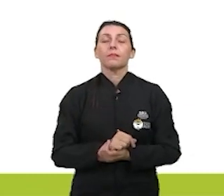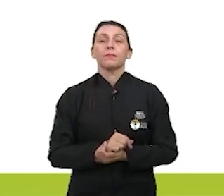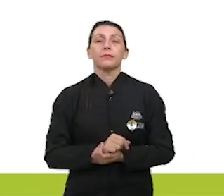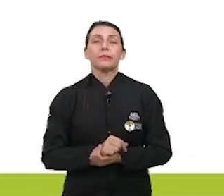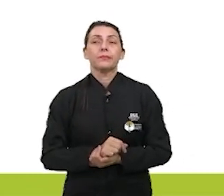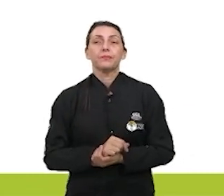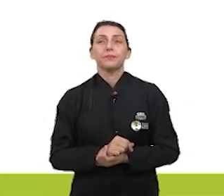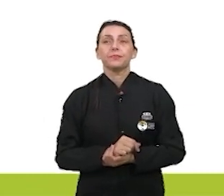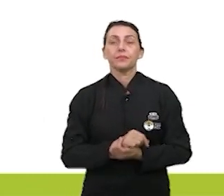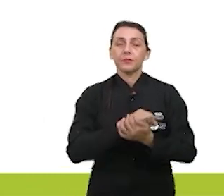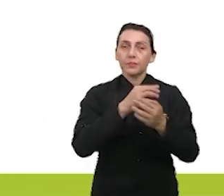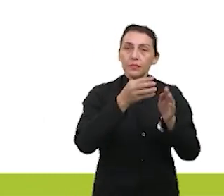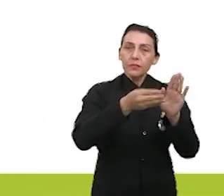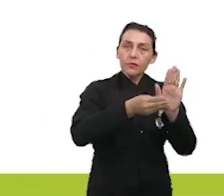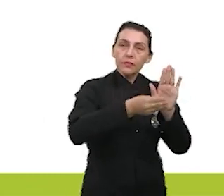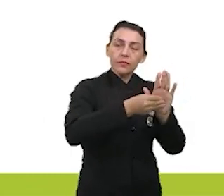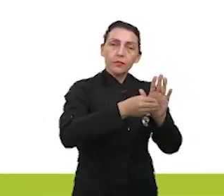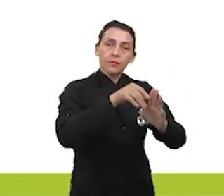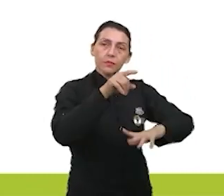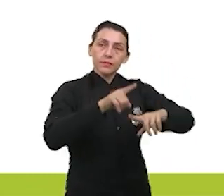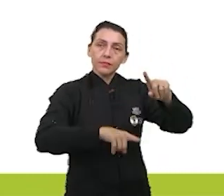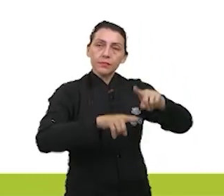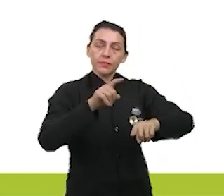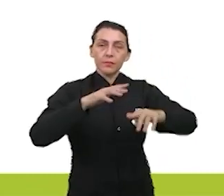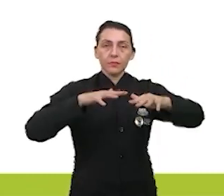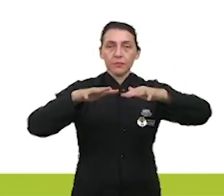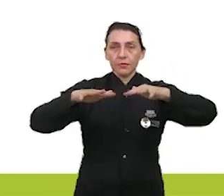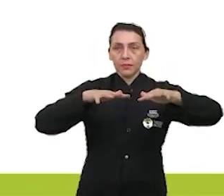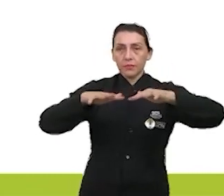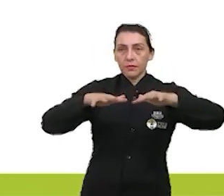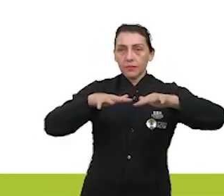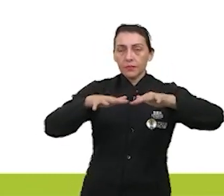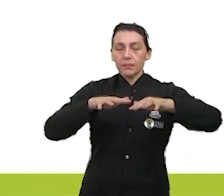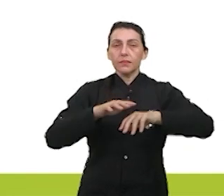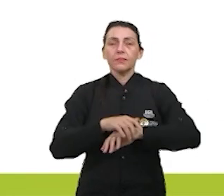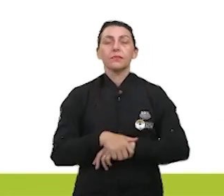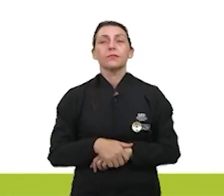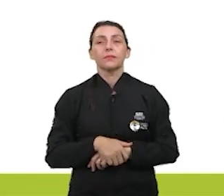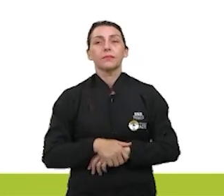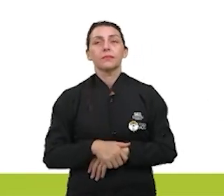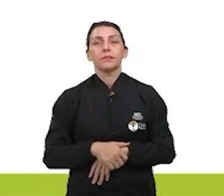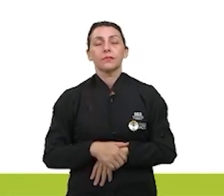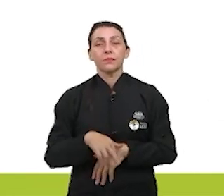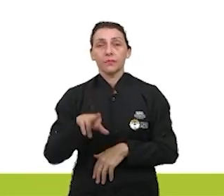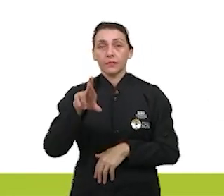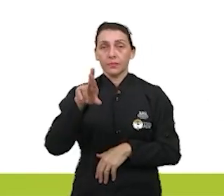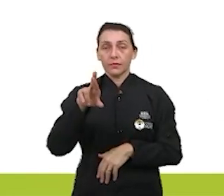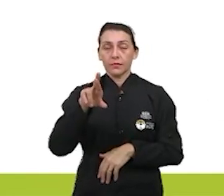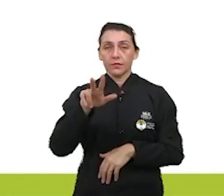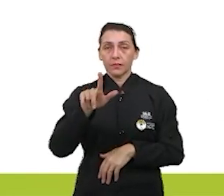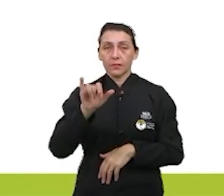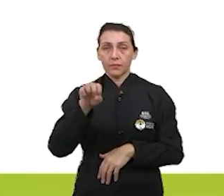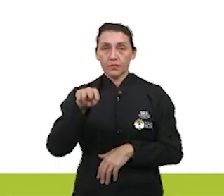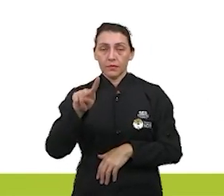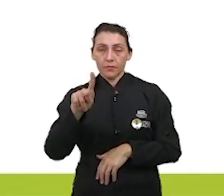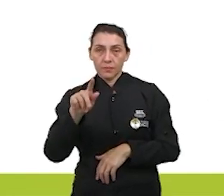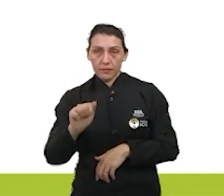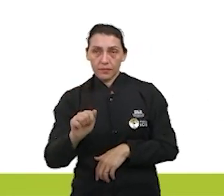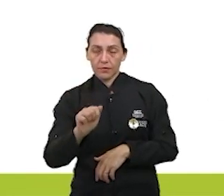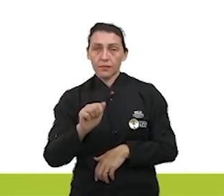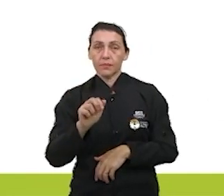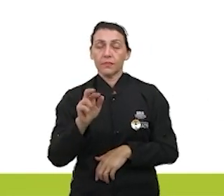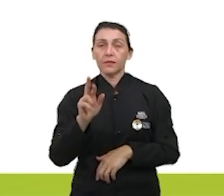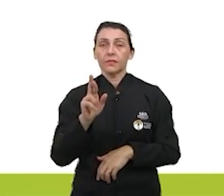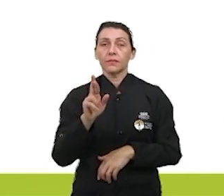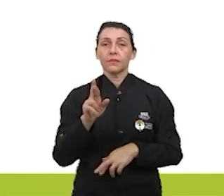é aquela que coloca o equipamento em funcionamento, tá bom? O R' é a